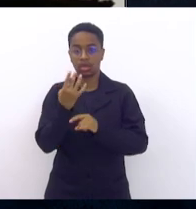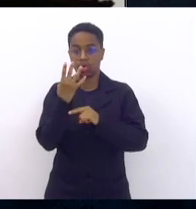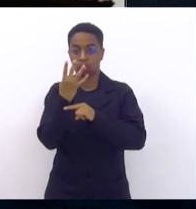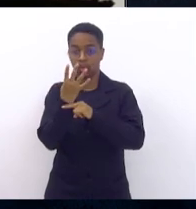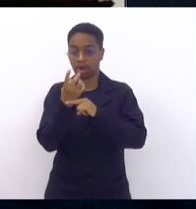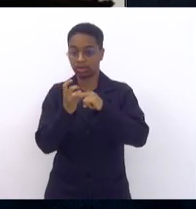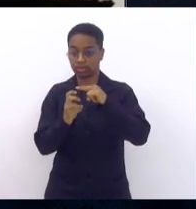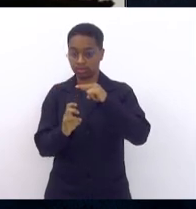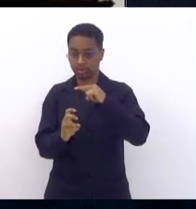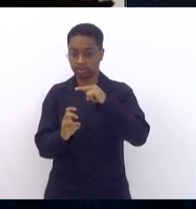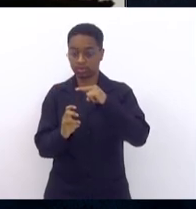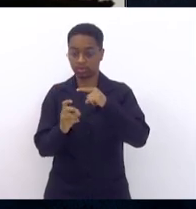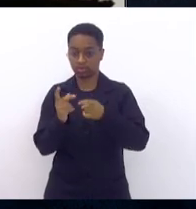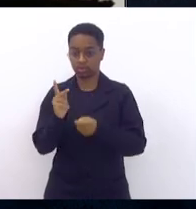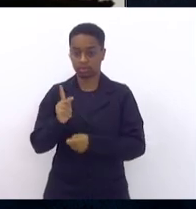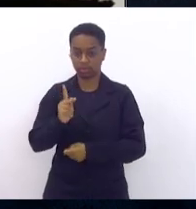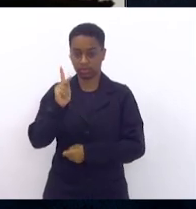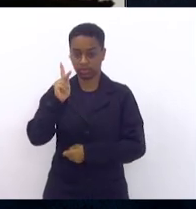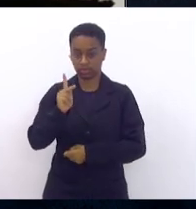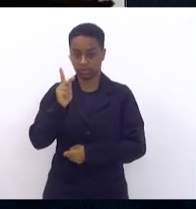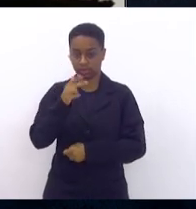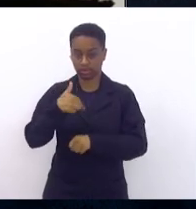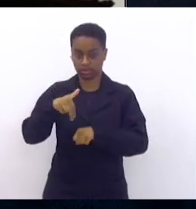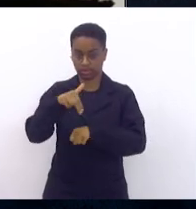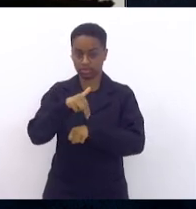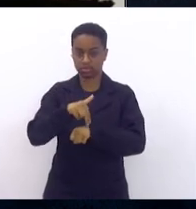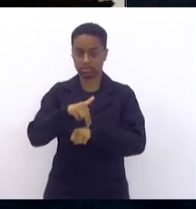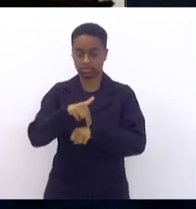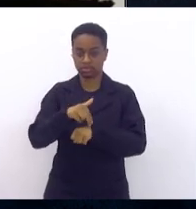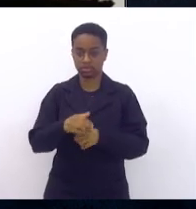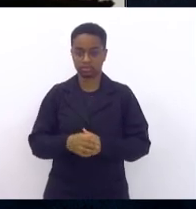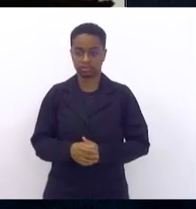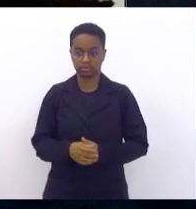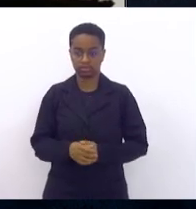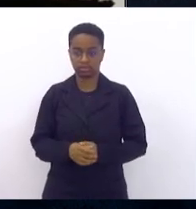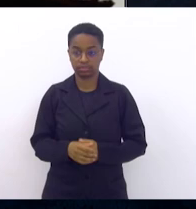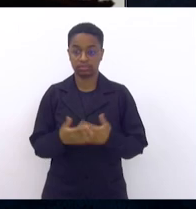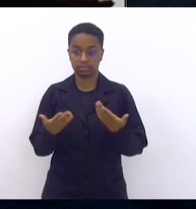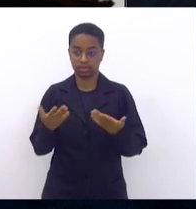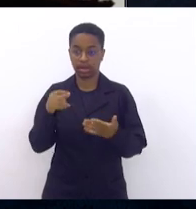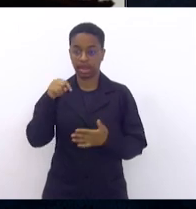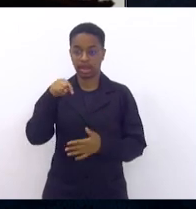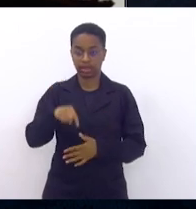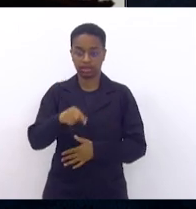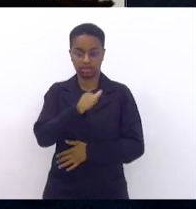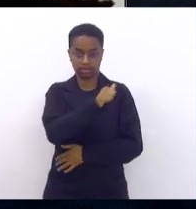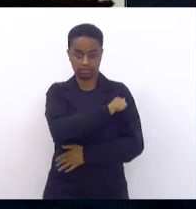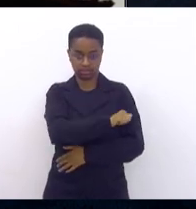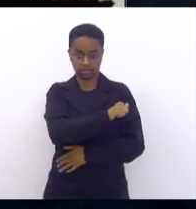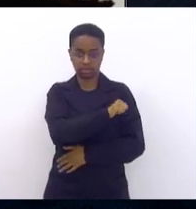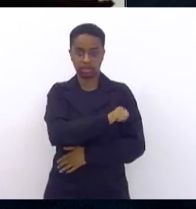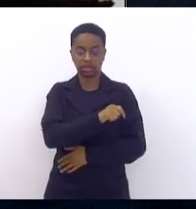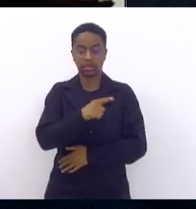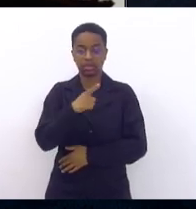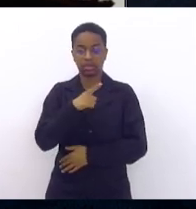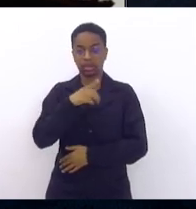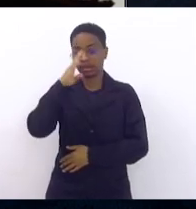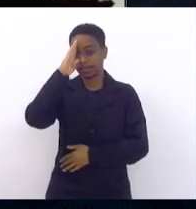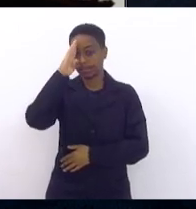do petróleo do país então é aqui no Rio de Janeiro que temos as